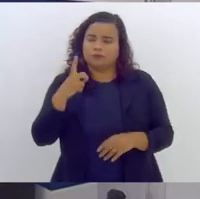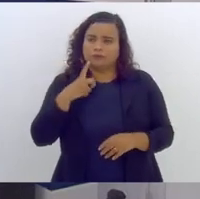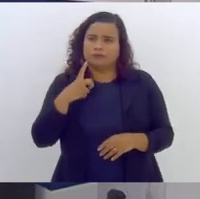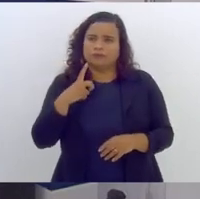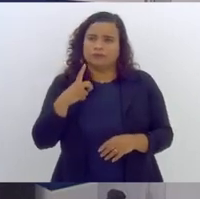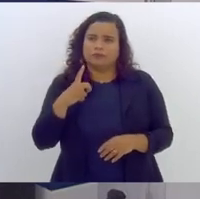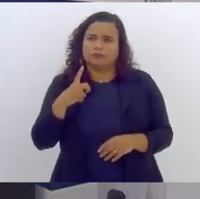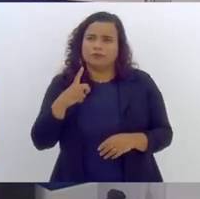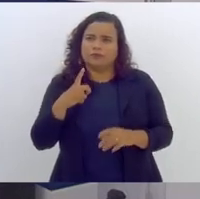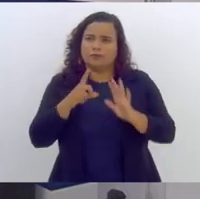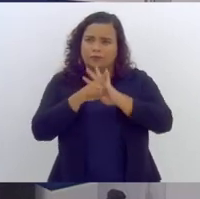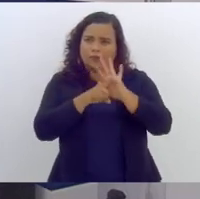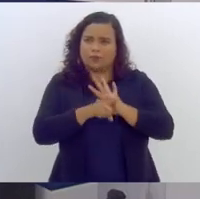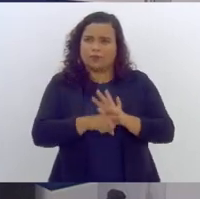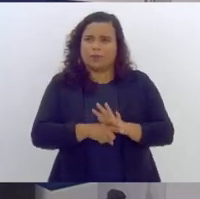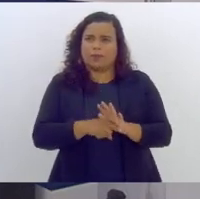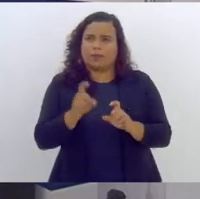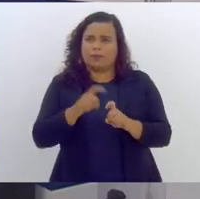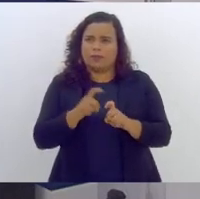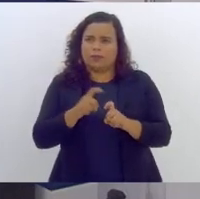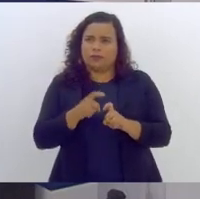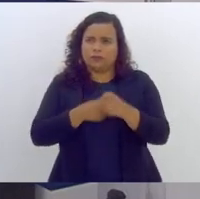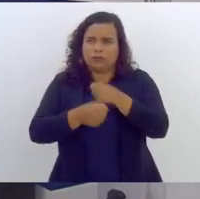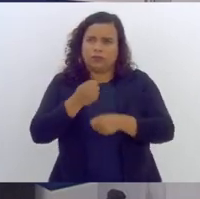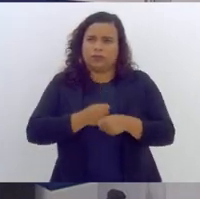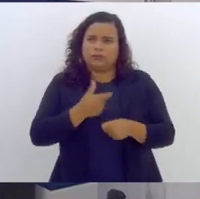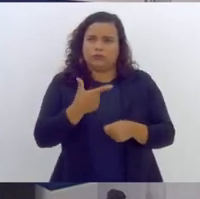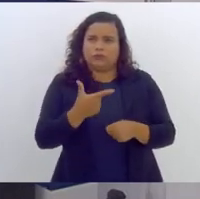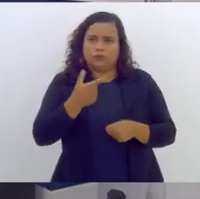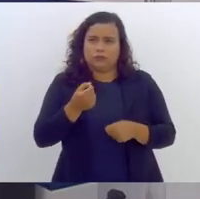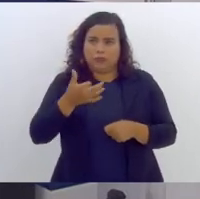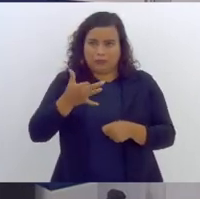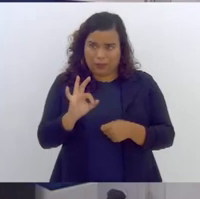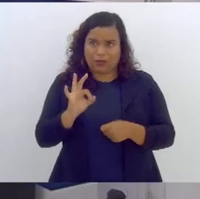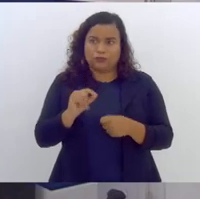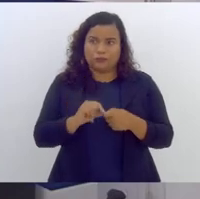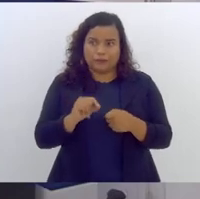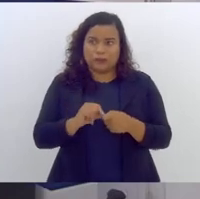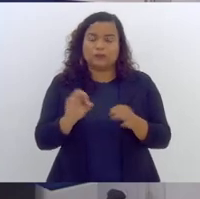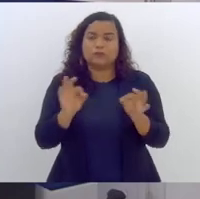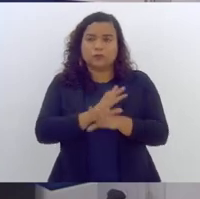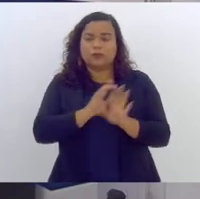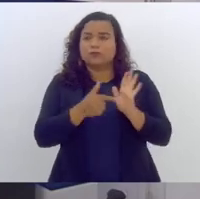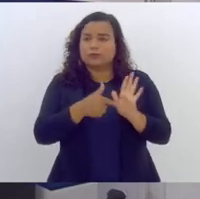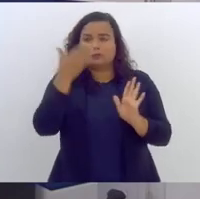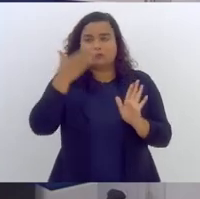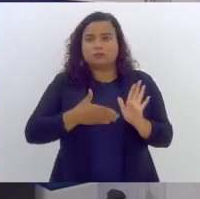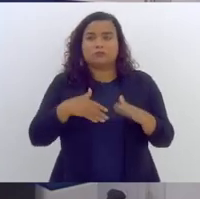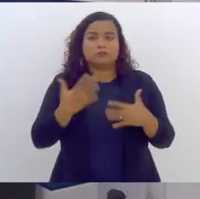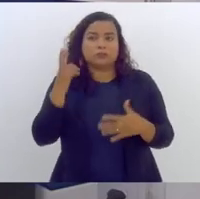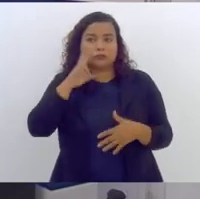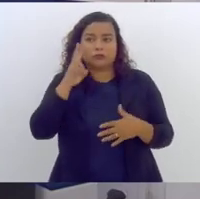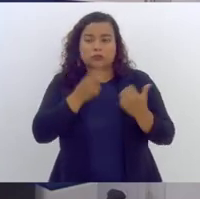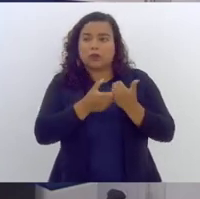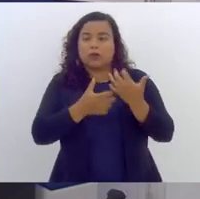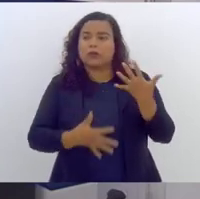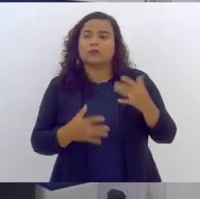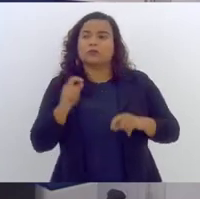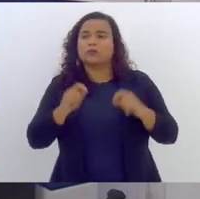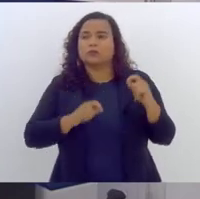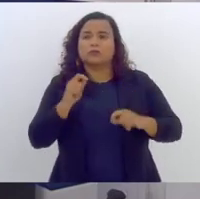exame médico feito em 2010 tá e o histórico deputado